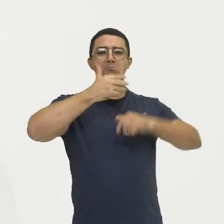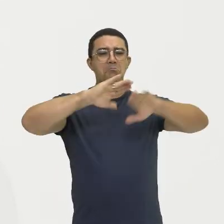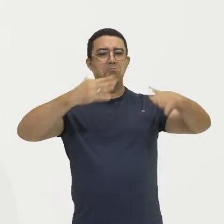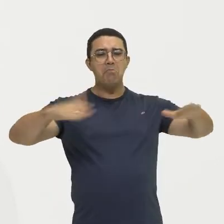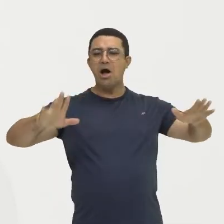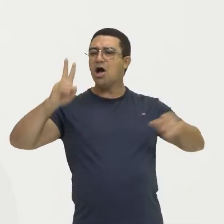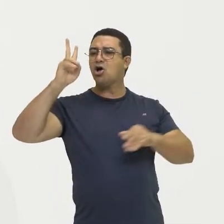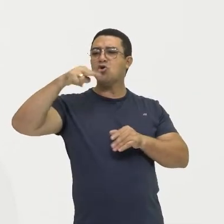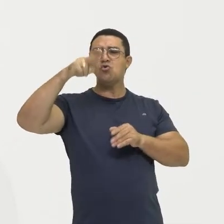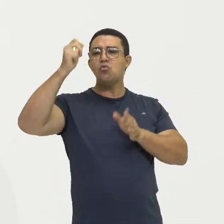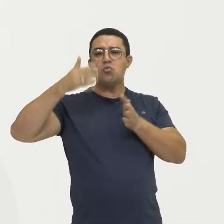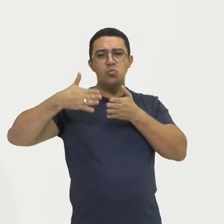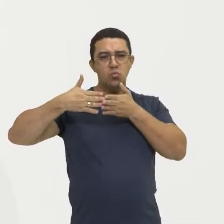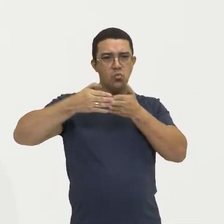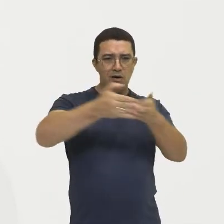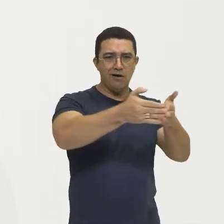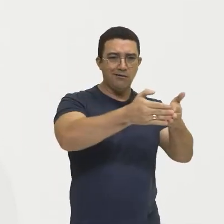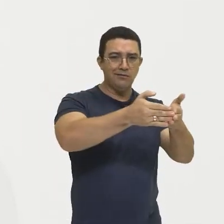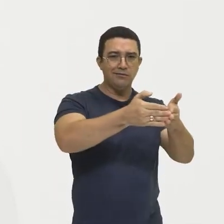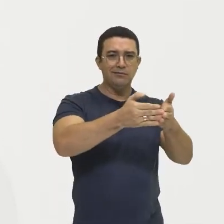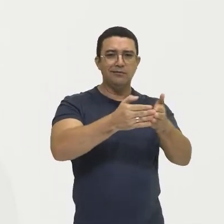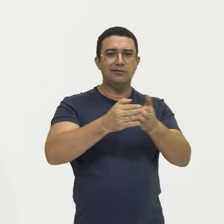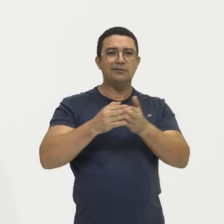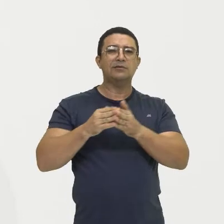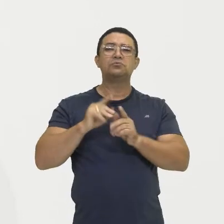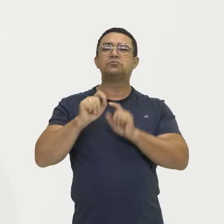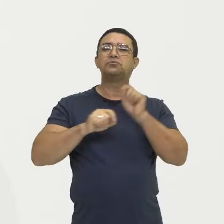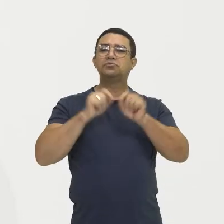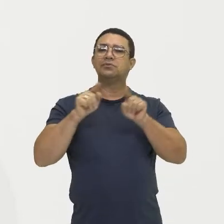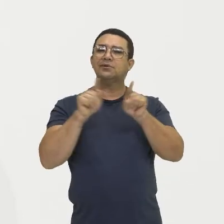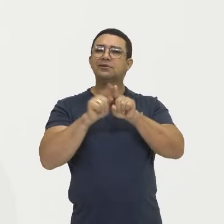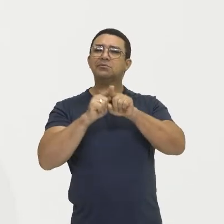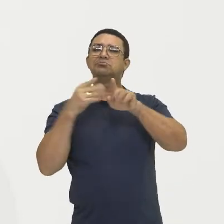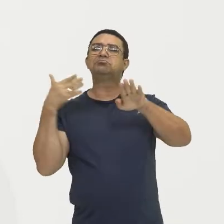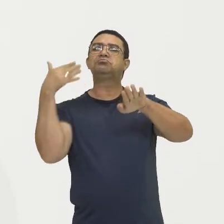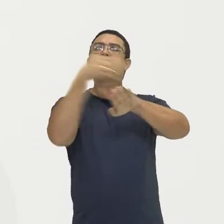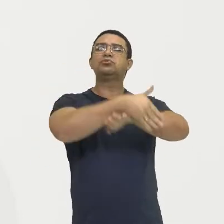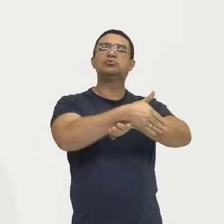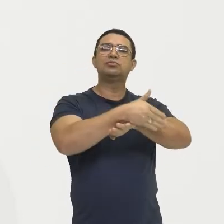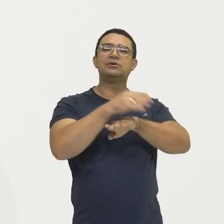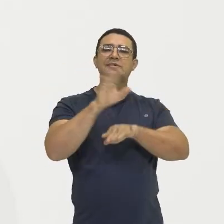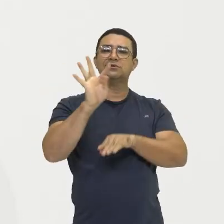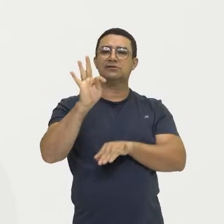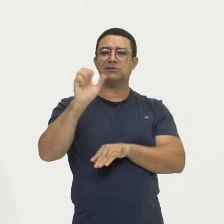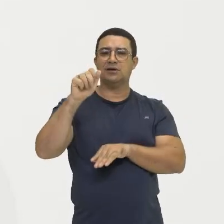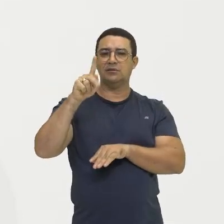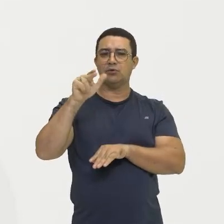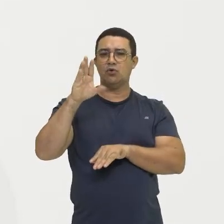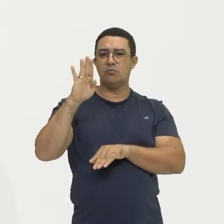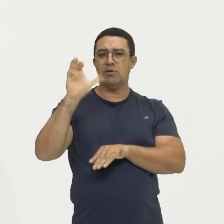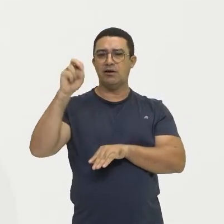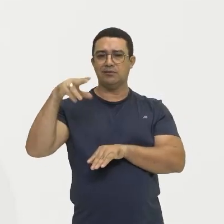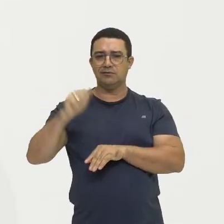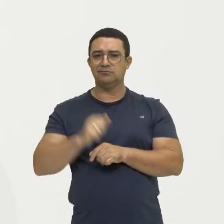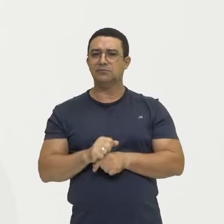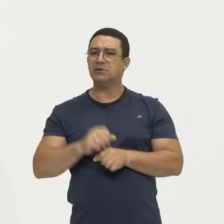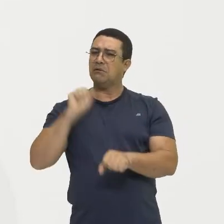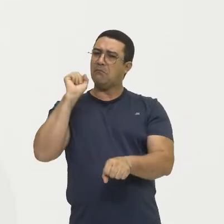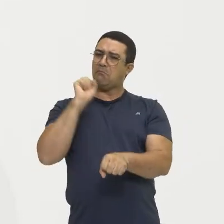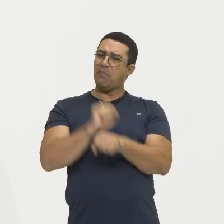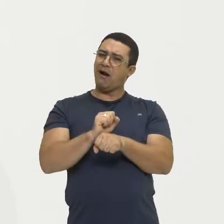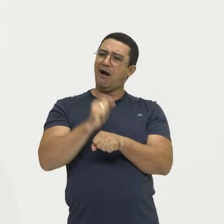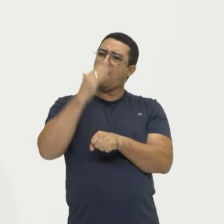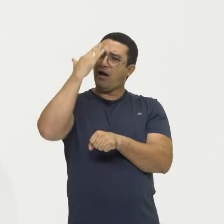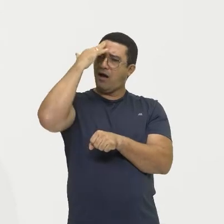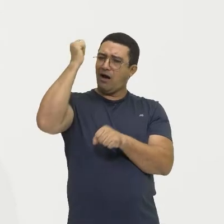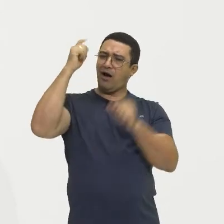dantes navegados, passaram ainda além da Trapobana. Cessem do sábio grego e